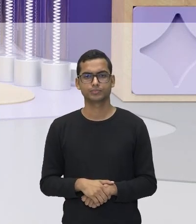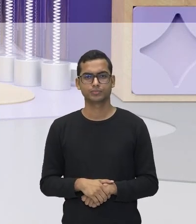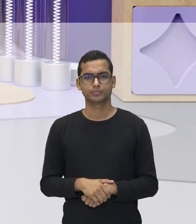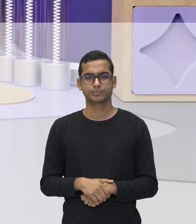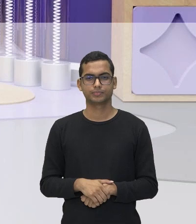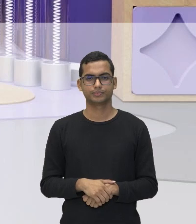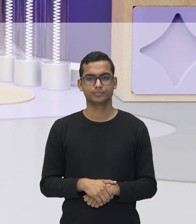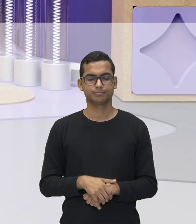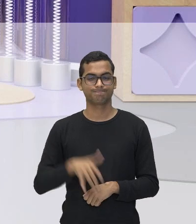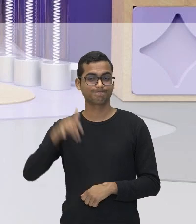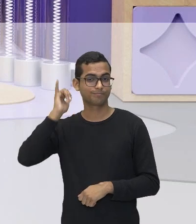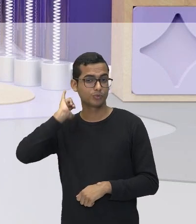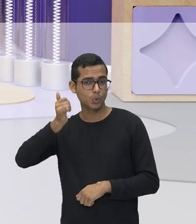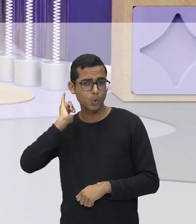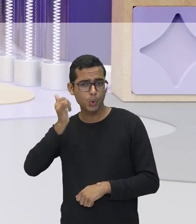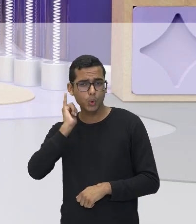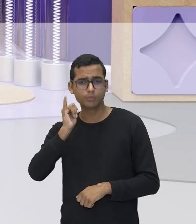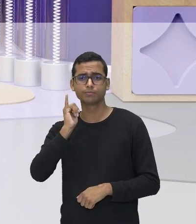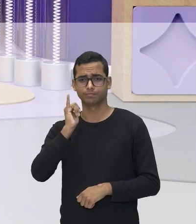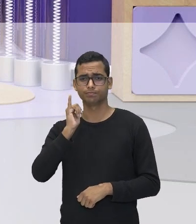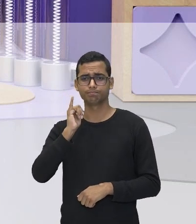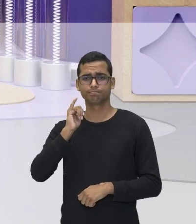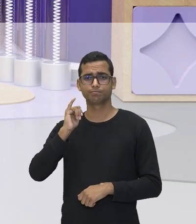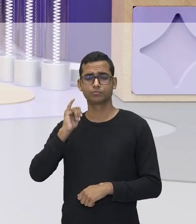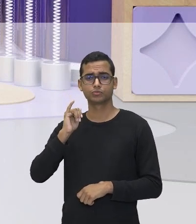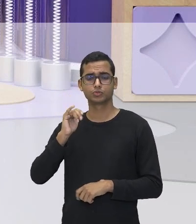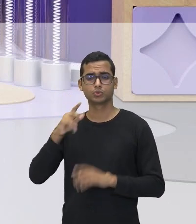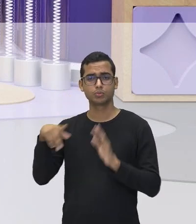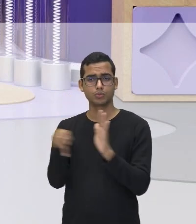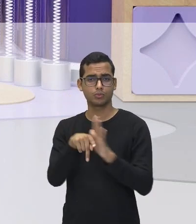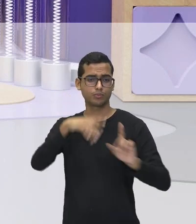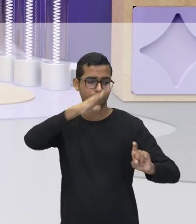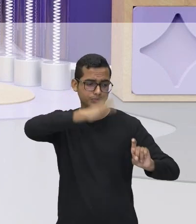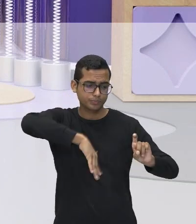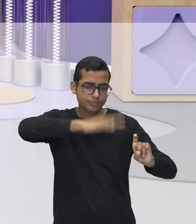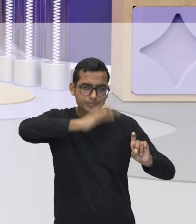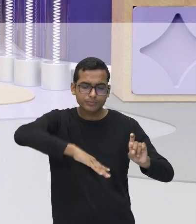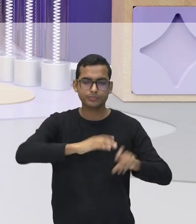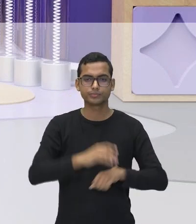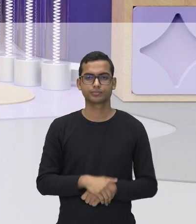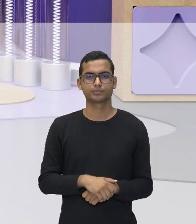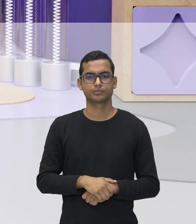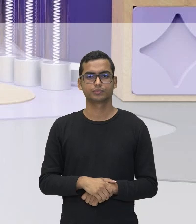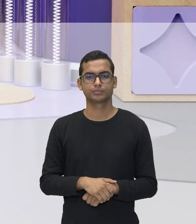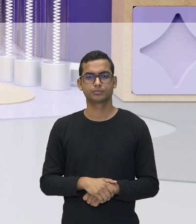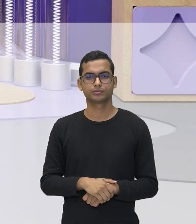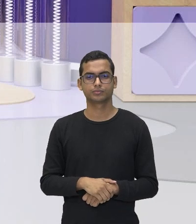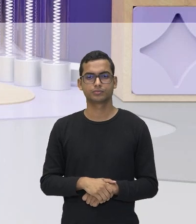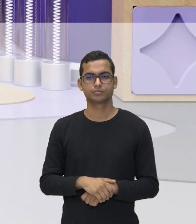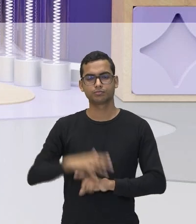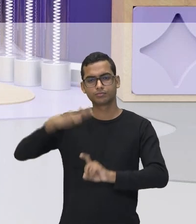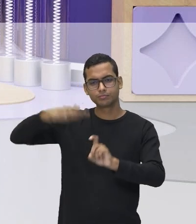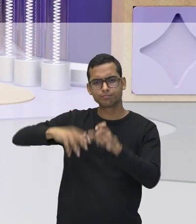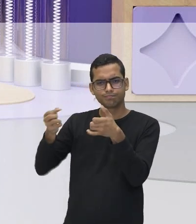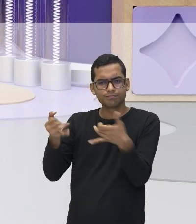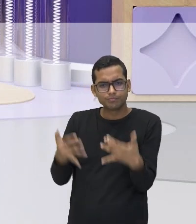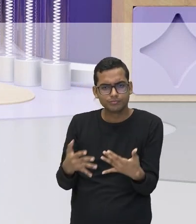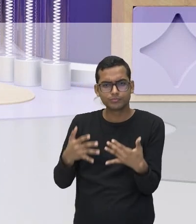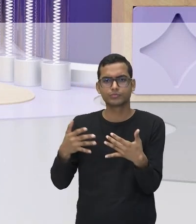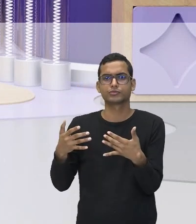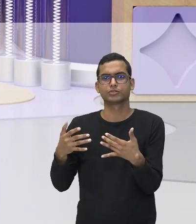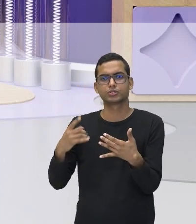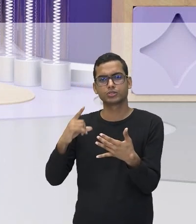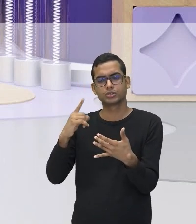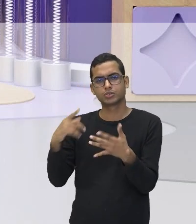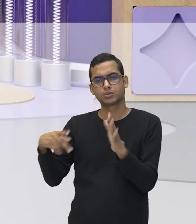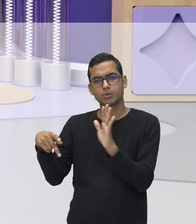nas narrativas do mesmo mito. Às vezes o mito ele é contado, pode aparecer contado de um jeito, pode aparecer